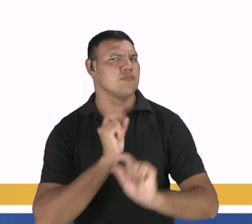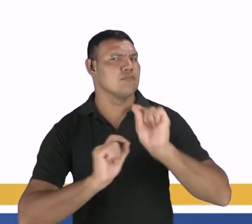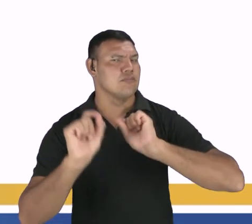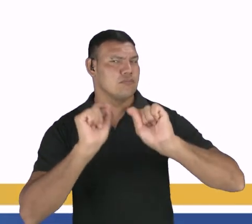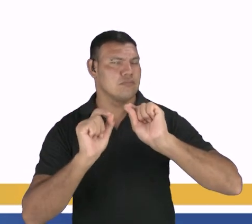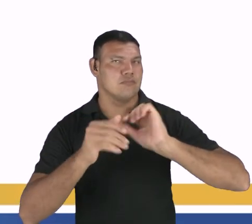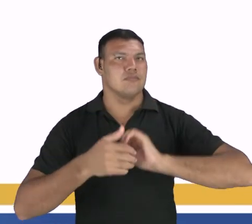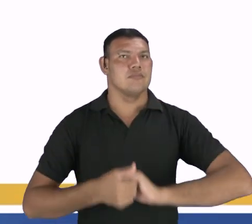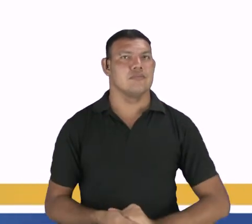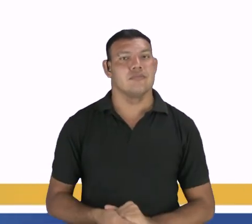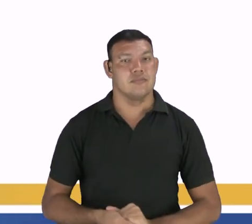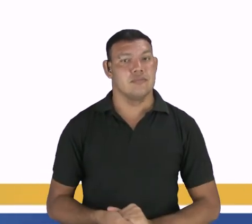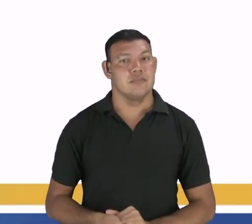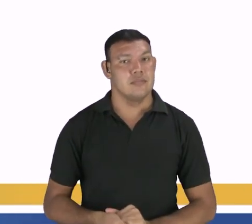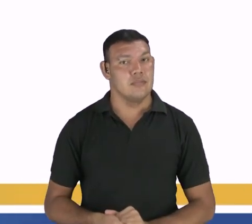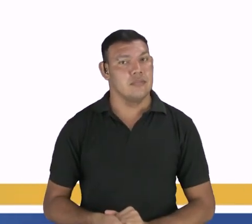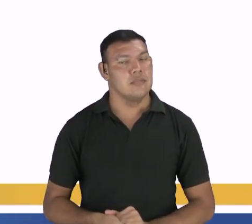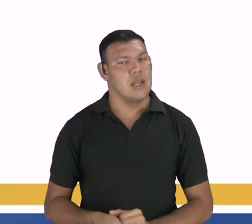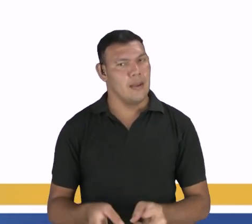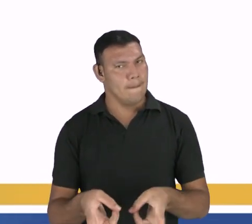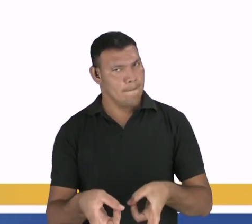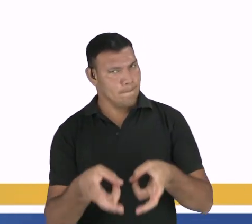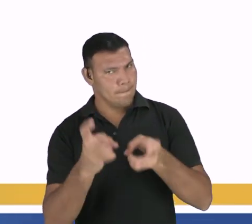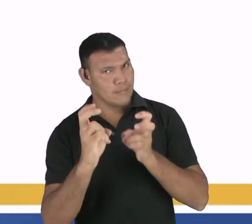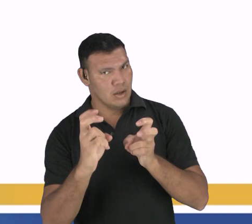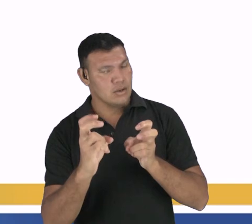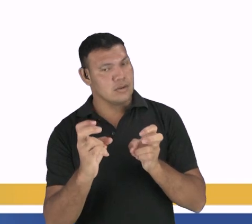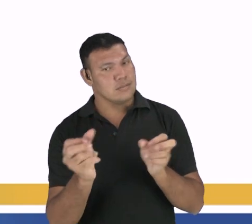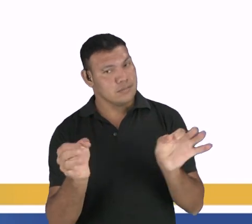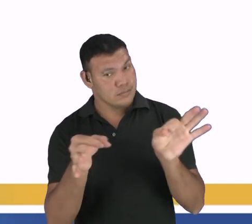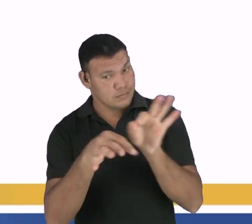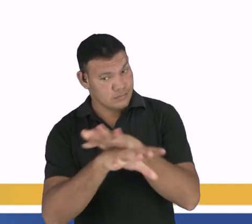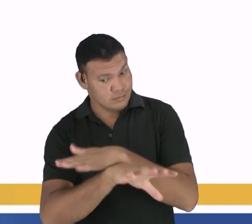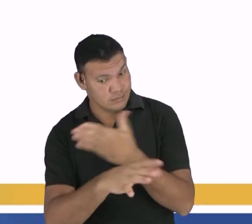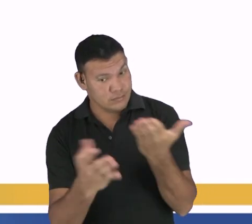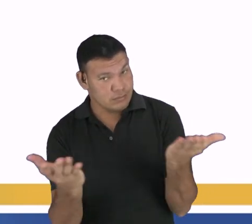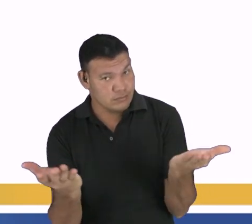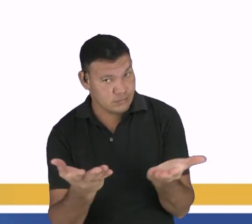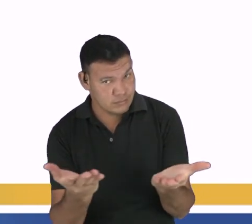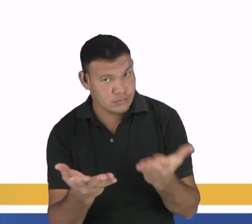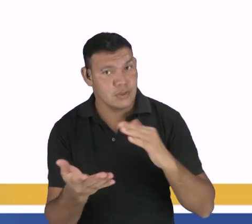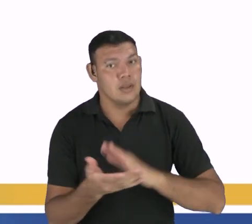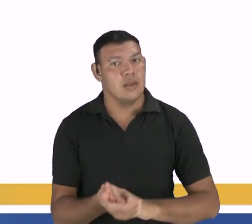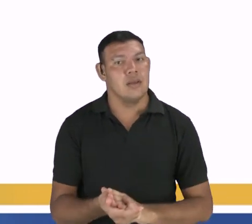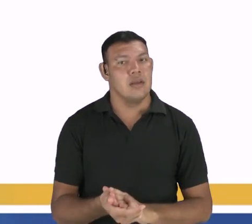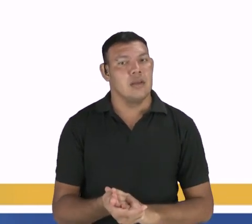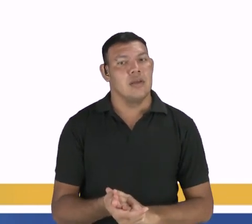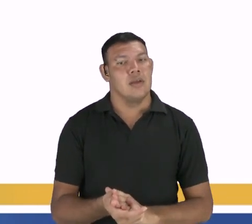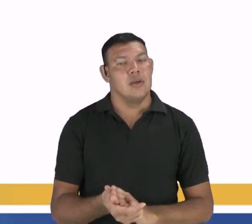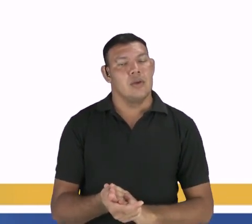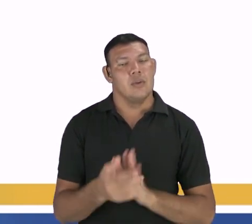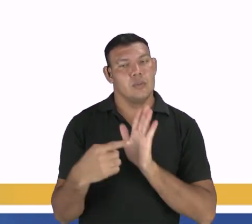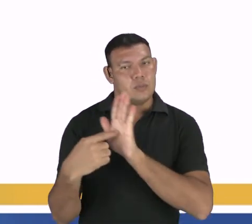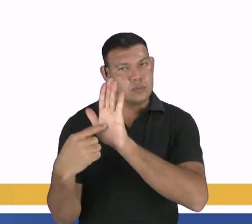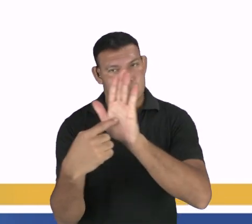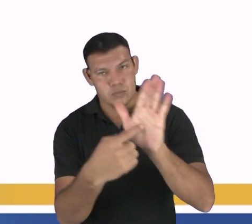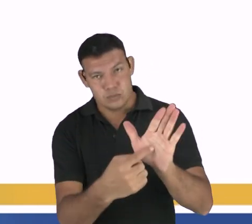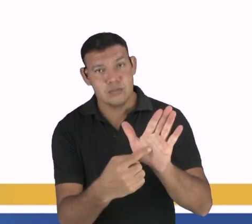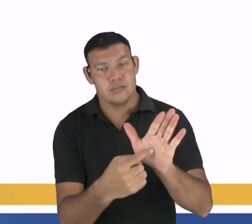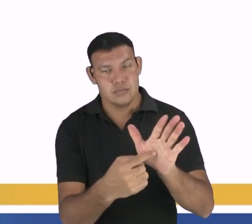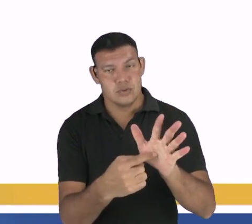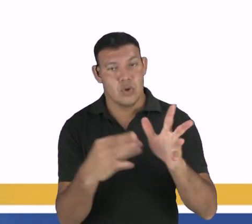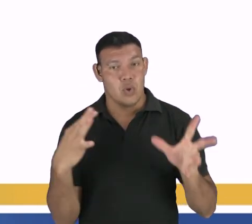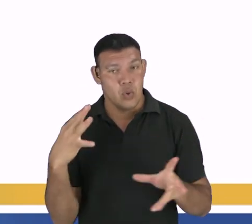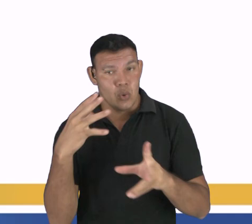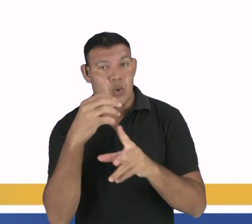hoje. Observe, né, que a nossa aula se encerra por aqui. Nós vimos em nossa aula operações de adição